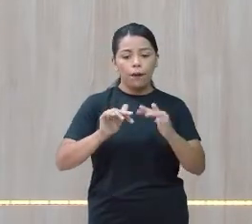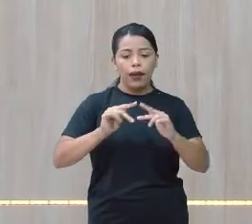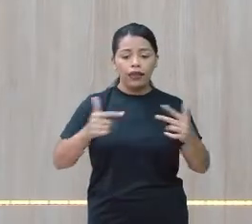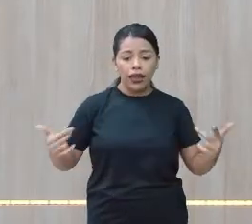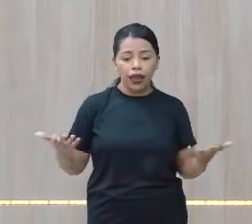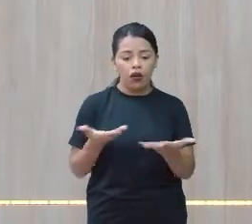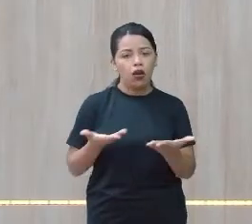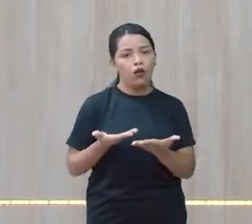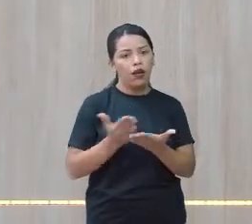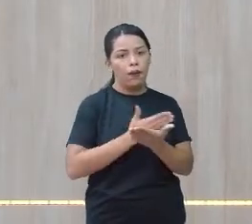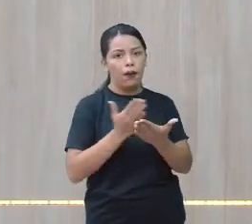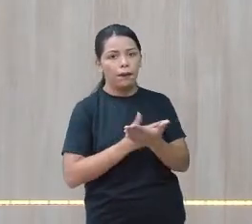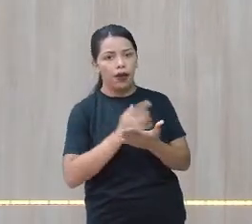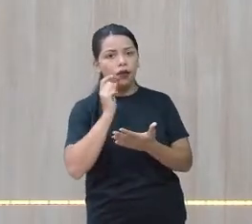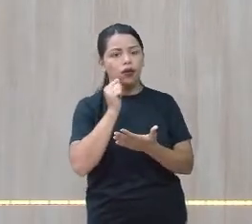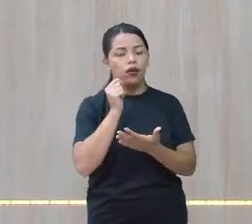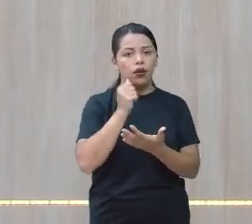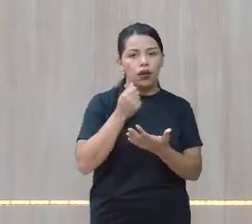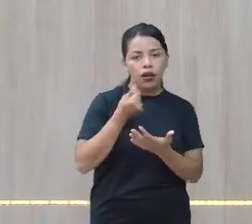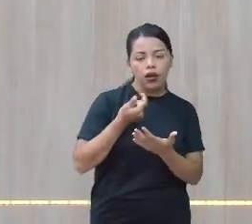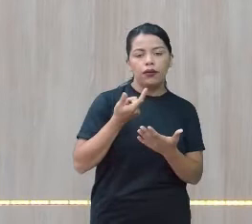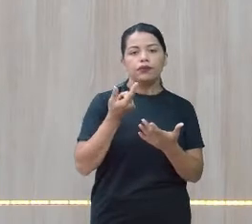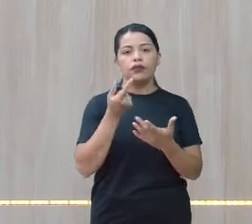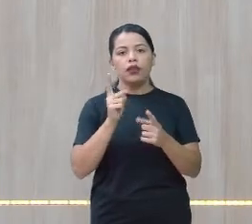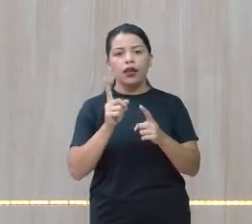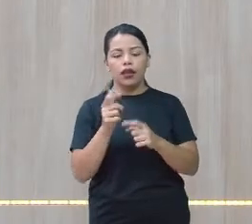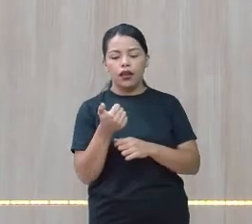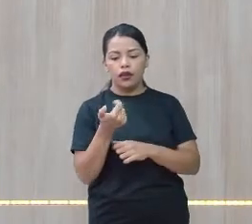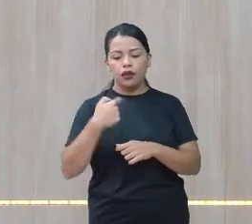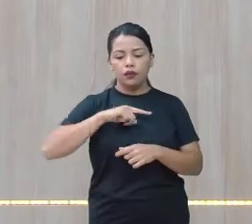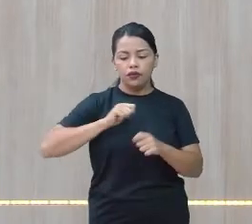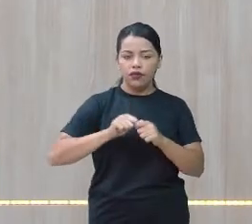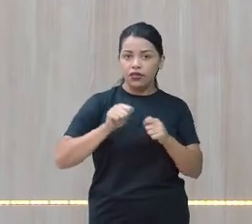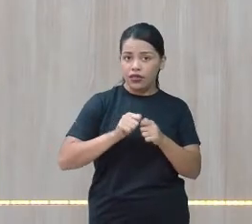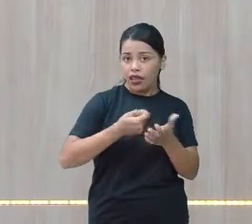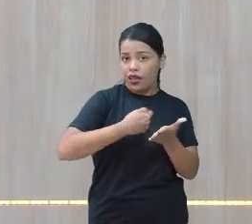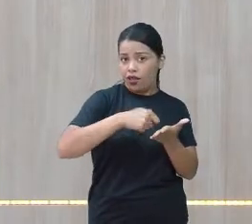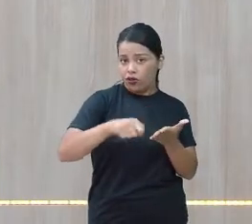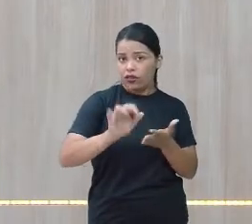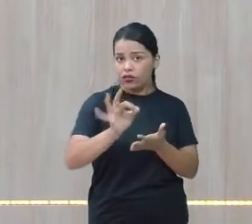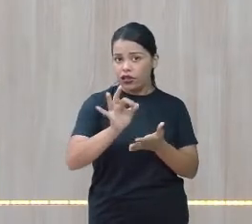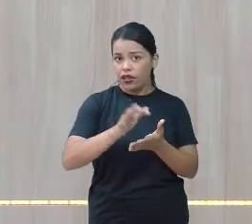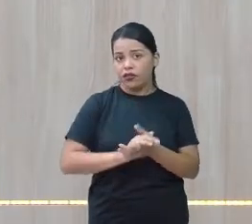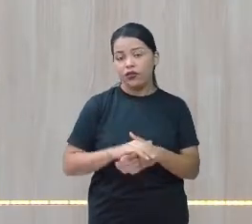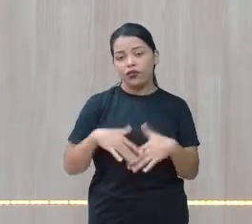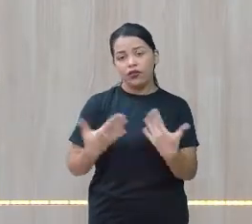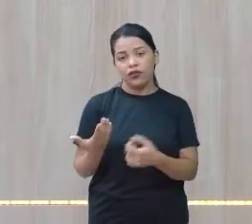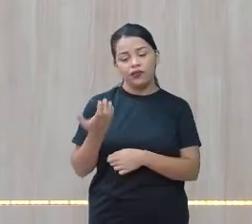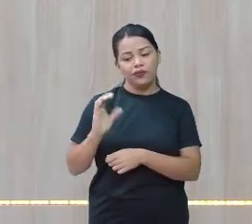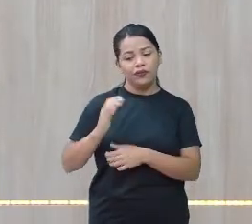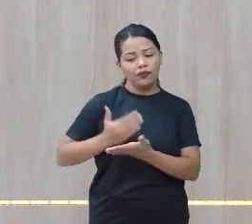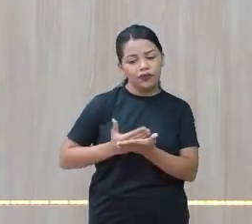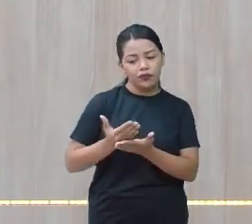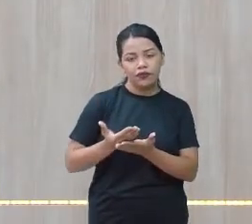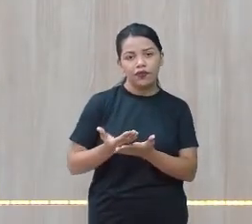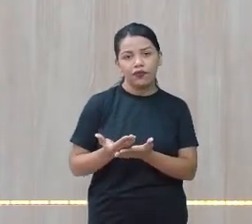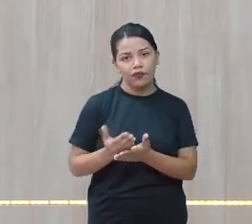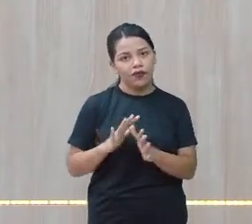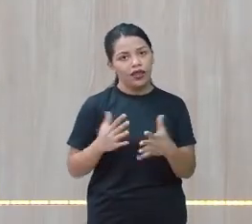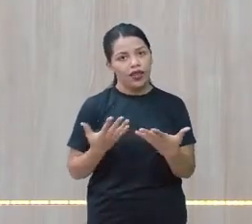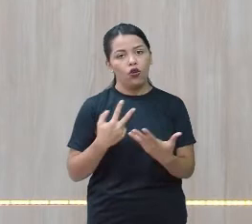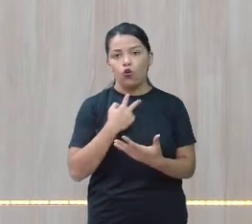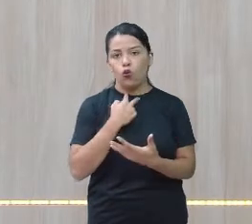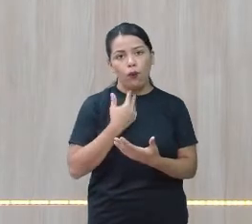lápis, para fazer aí algumas anotações, né? Então, vamos lá. Ciências começando, e não posso também deixar